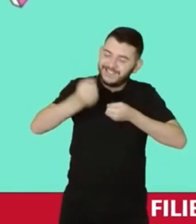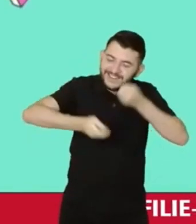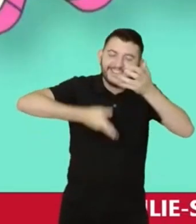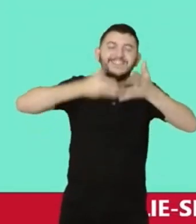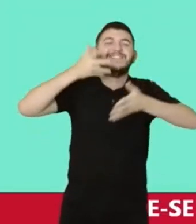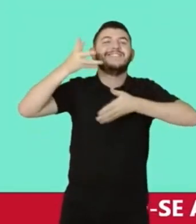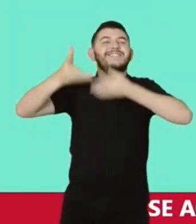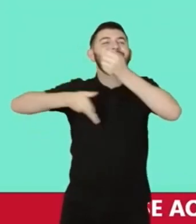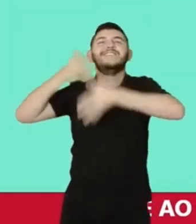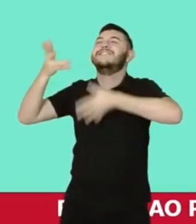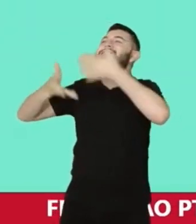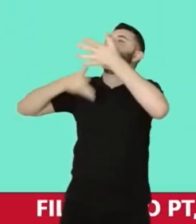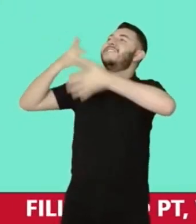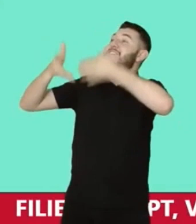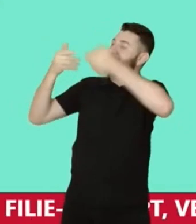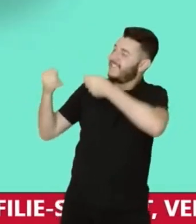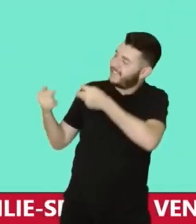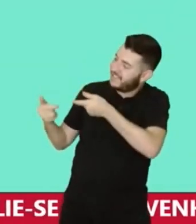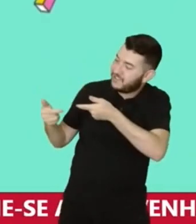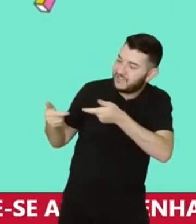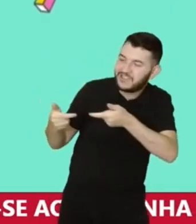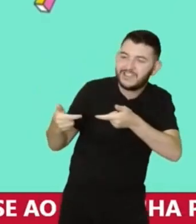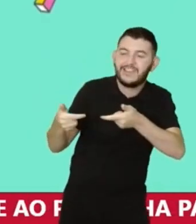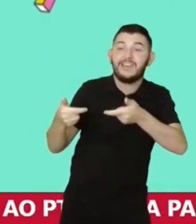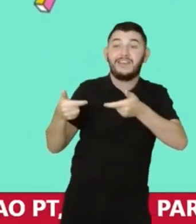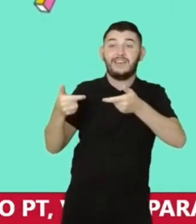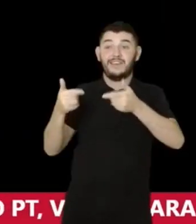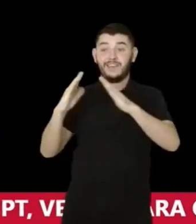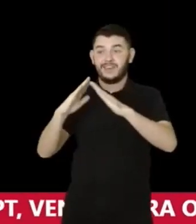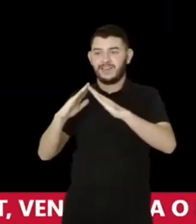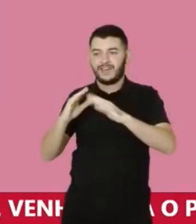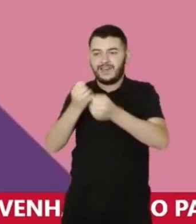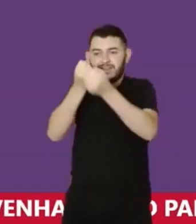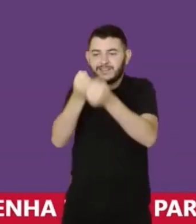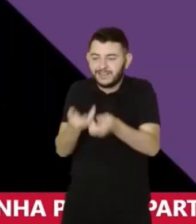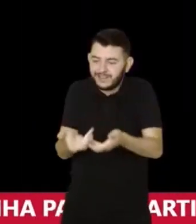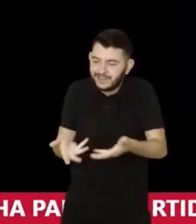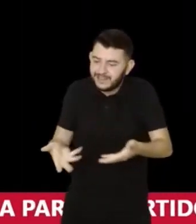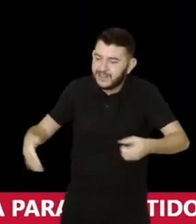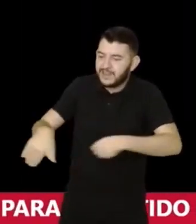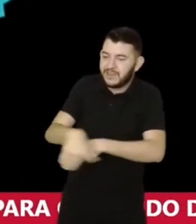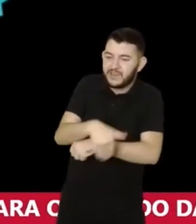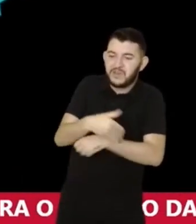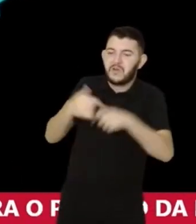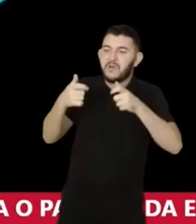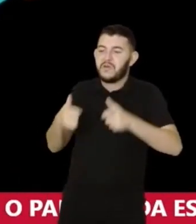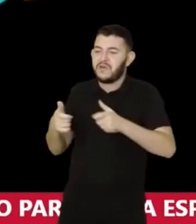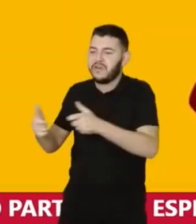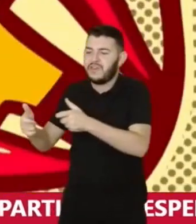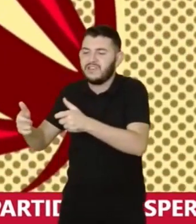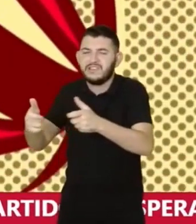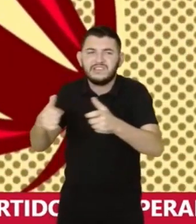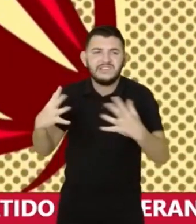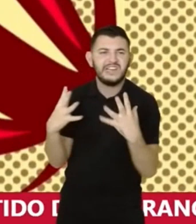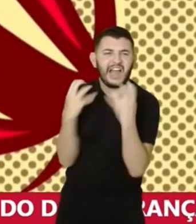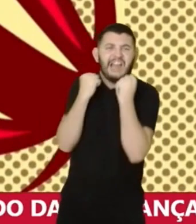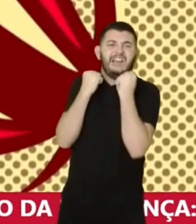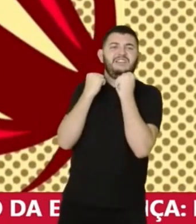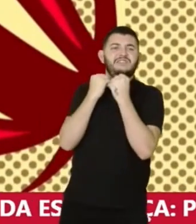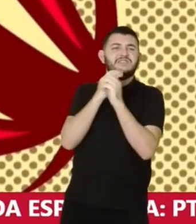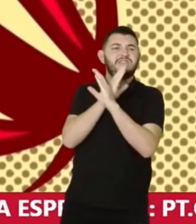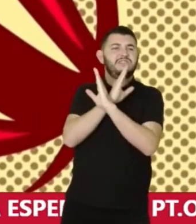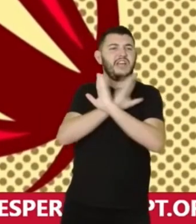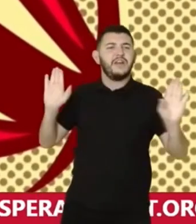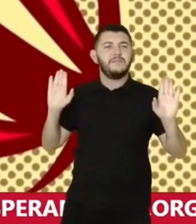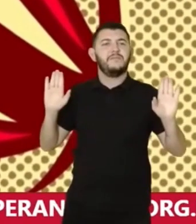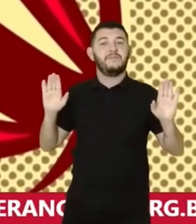Seja em casa, no campo, na rua ou na praça, chega de mordaça,